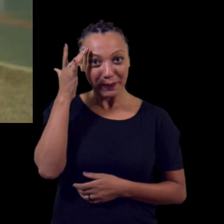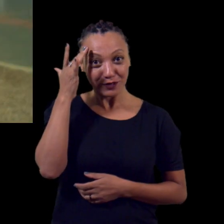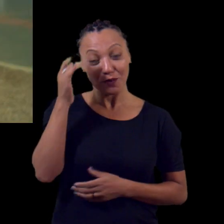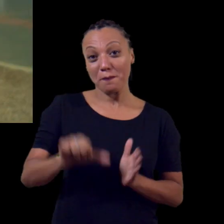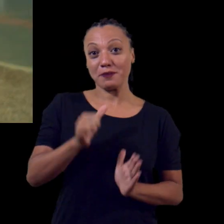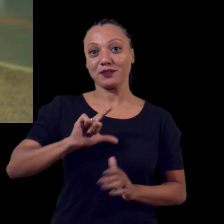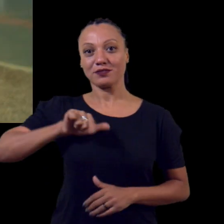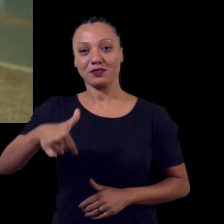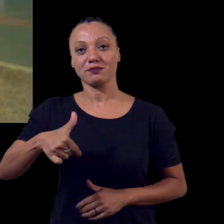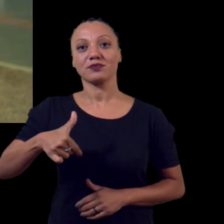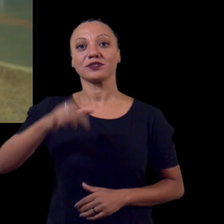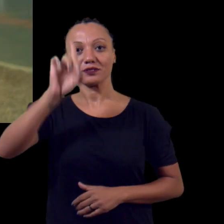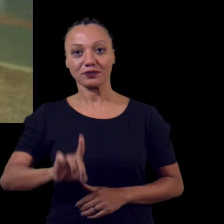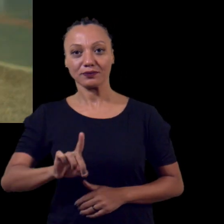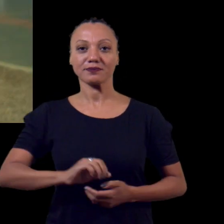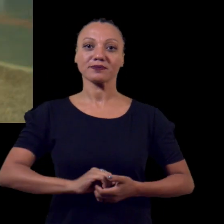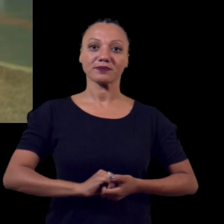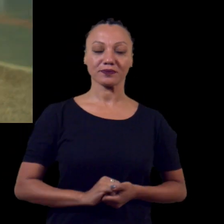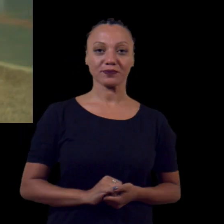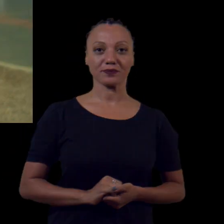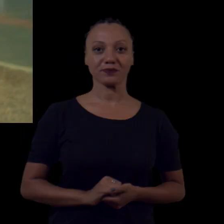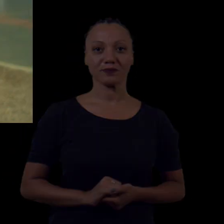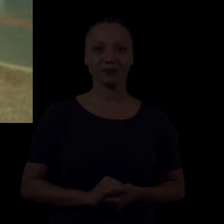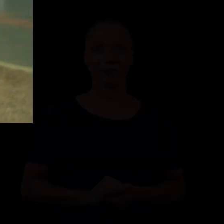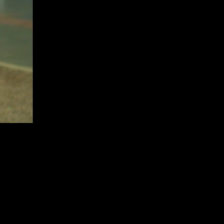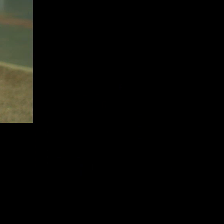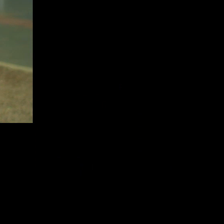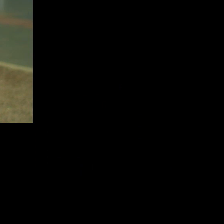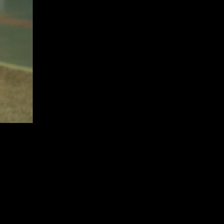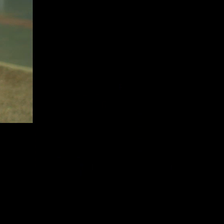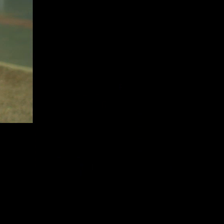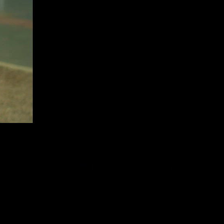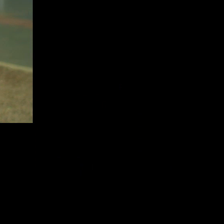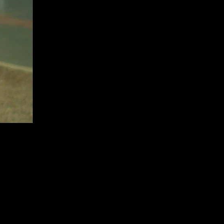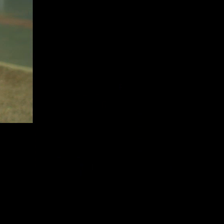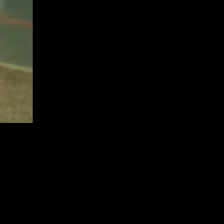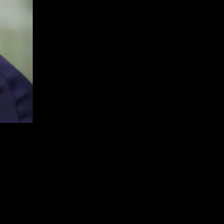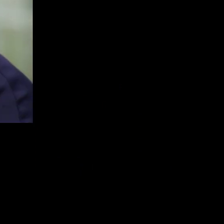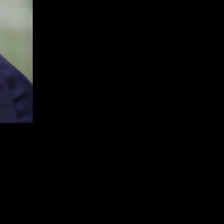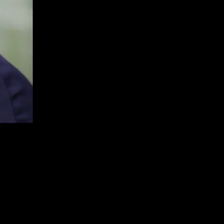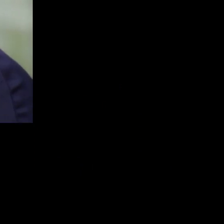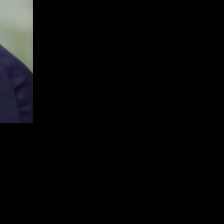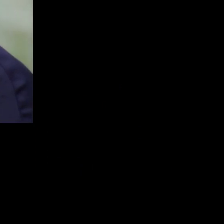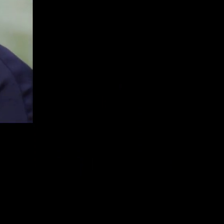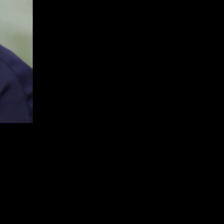deficiência. Tem bastante jeito, pai. Você é surdo.